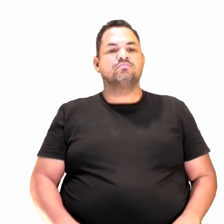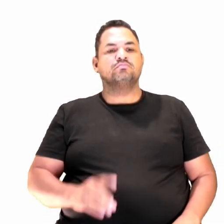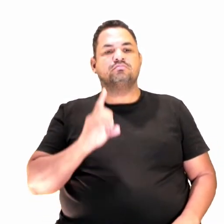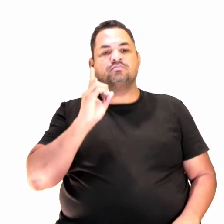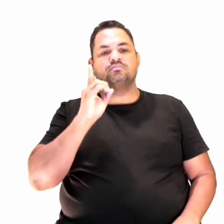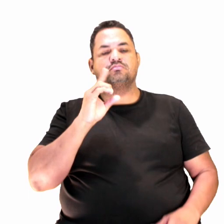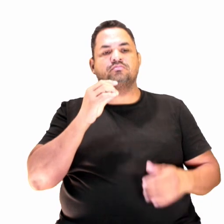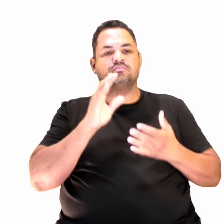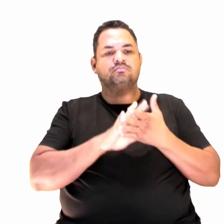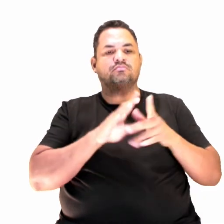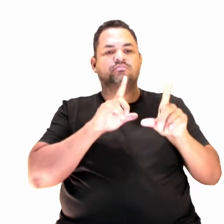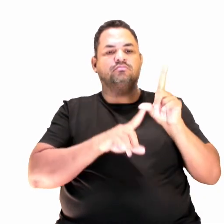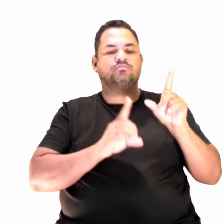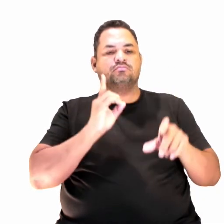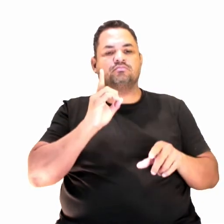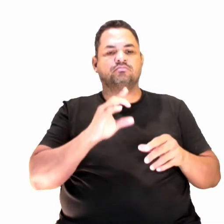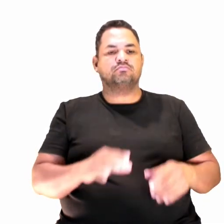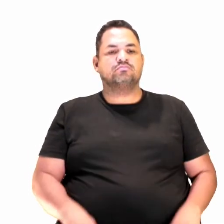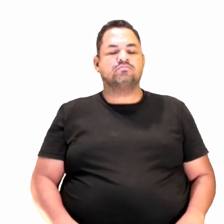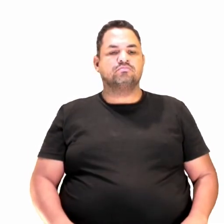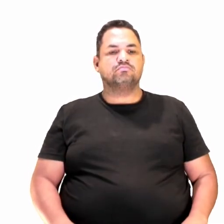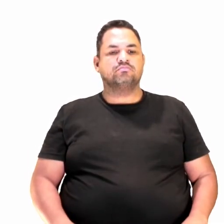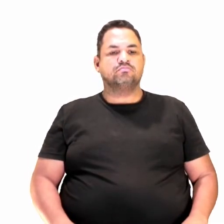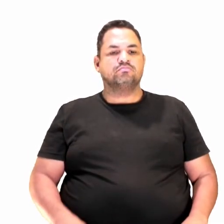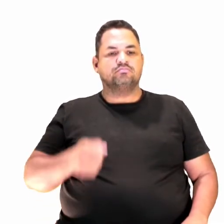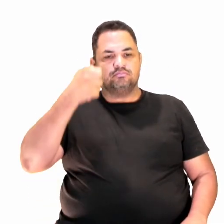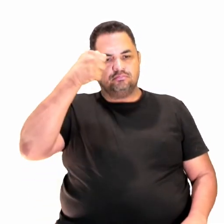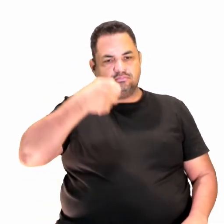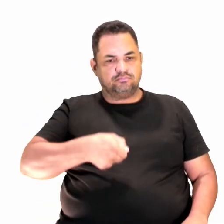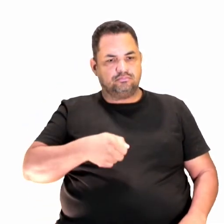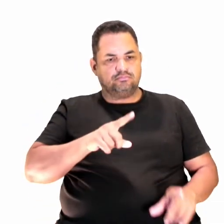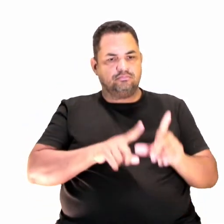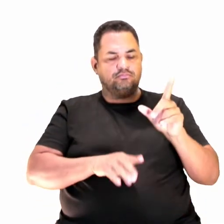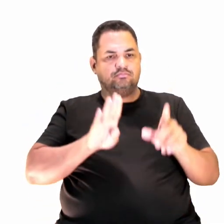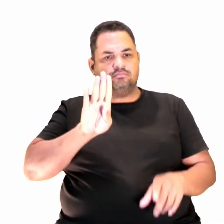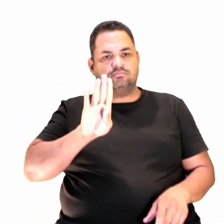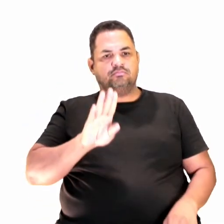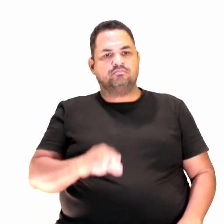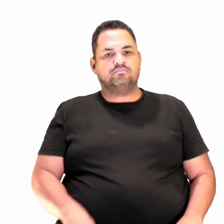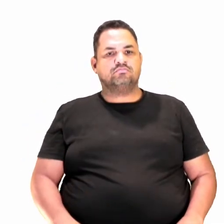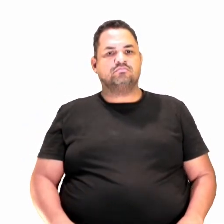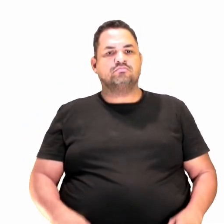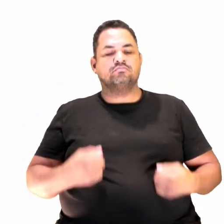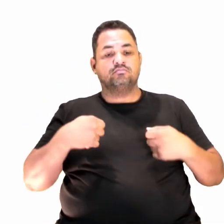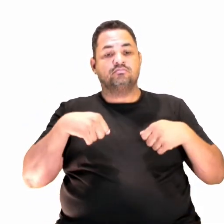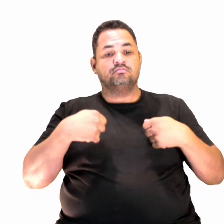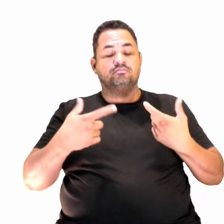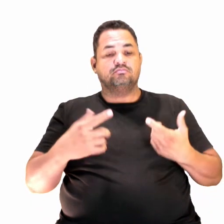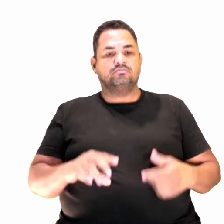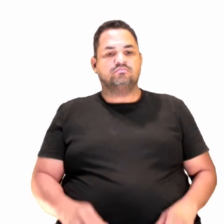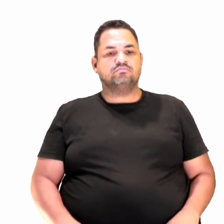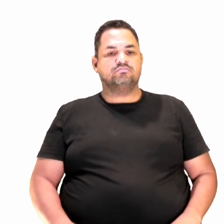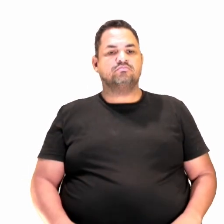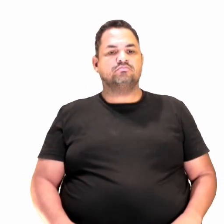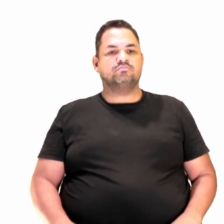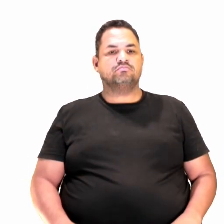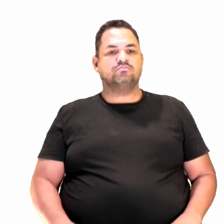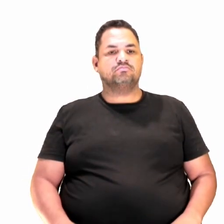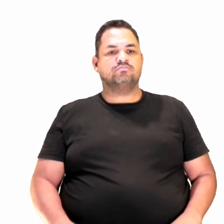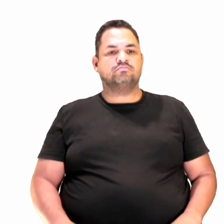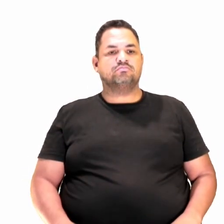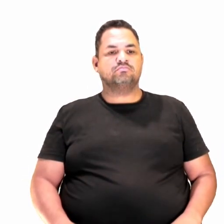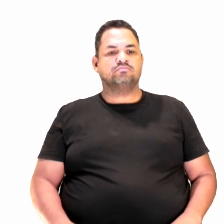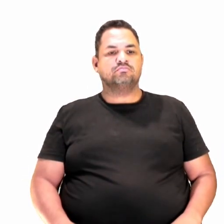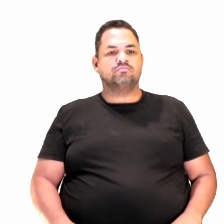letra D, possibilidade. Obligation, letra B, obrigação ou necessidade.